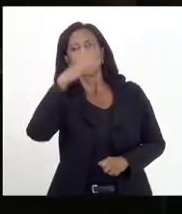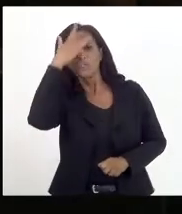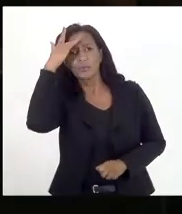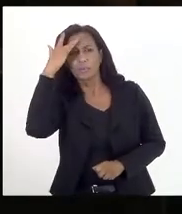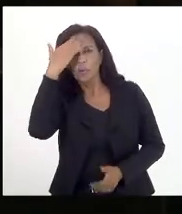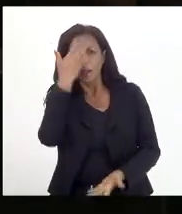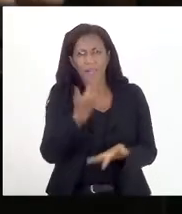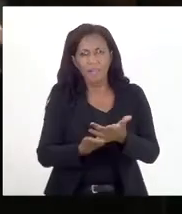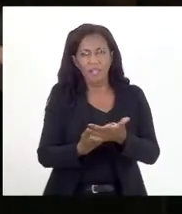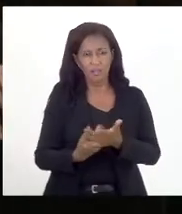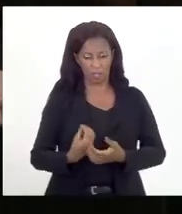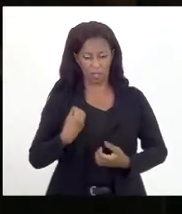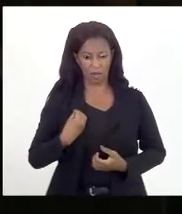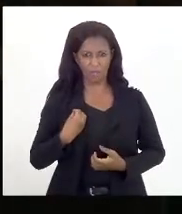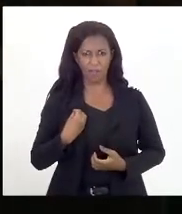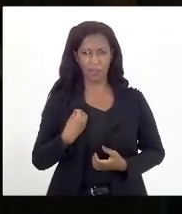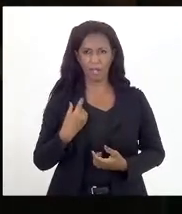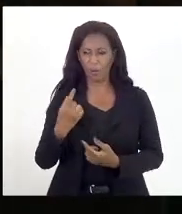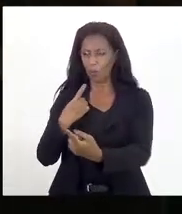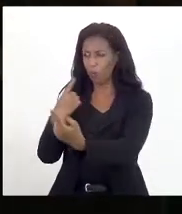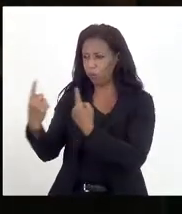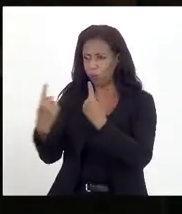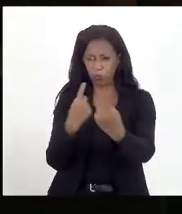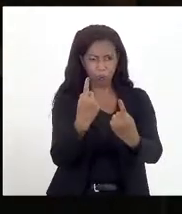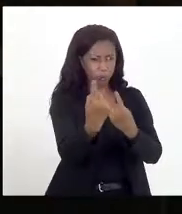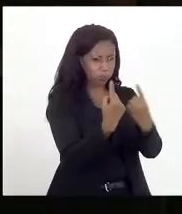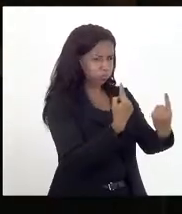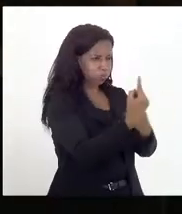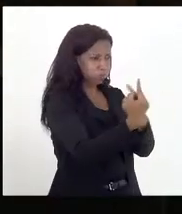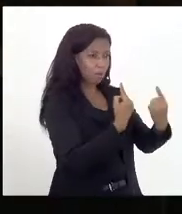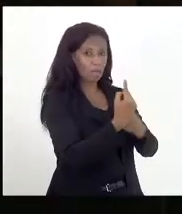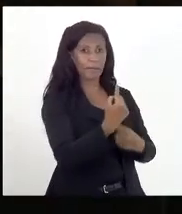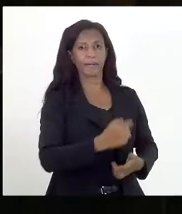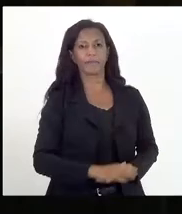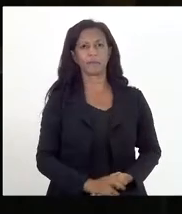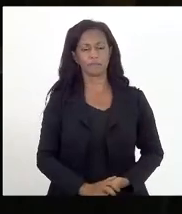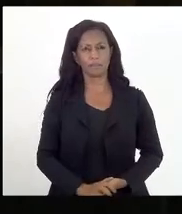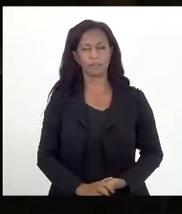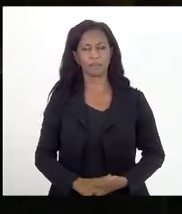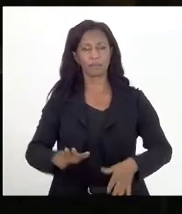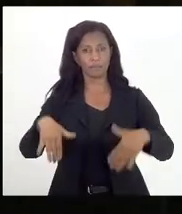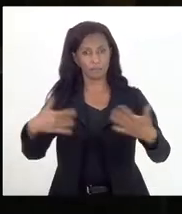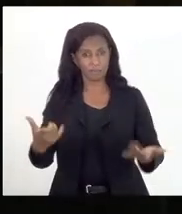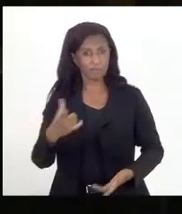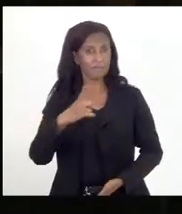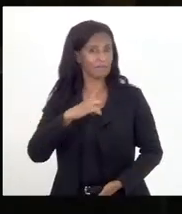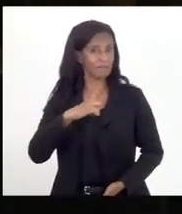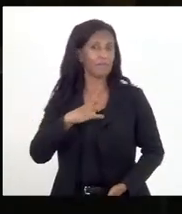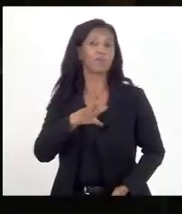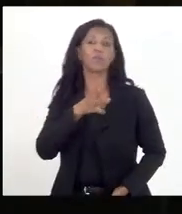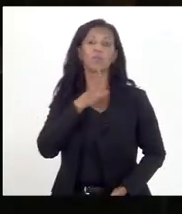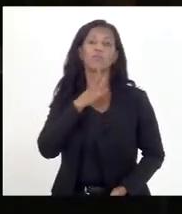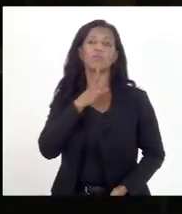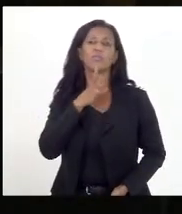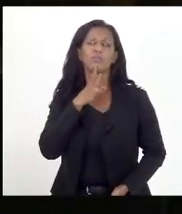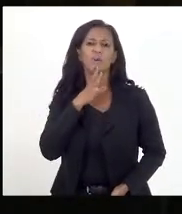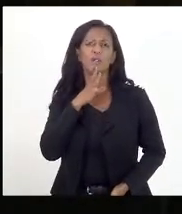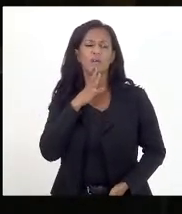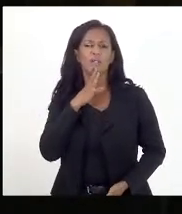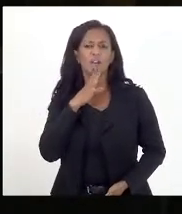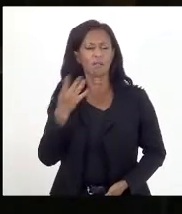acreditassem em nós por meio disso Oi e aí tenta esse conhecimento mais